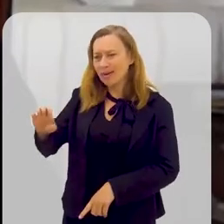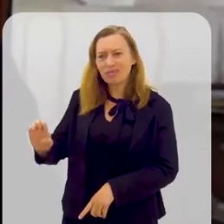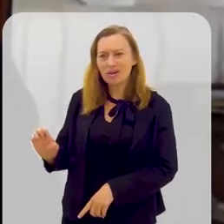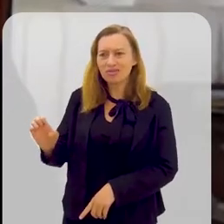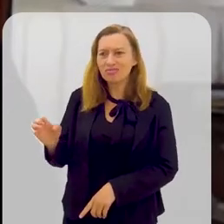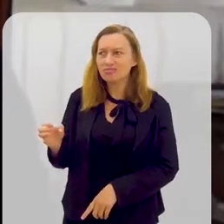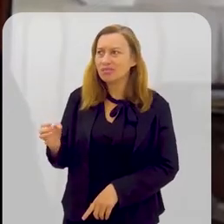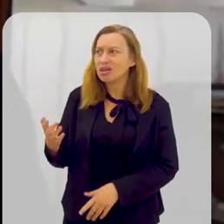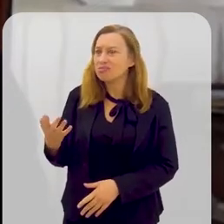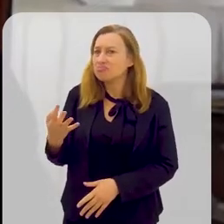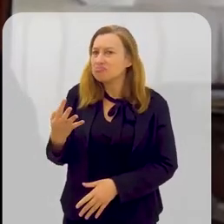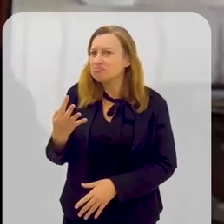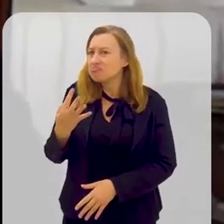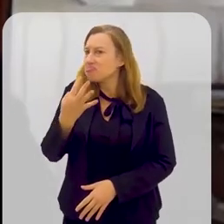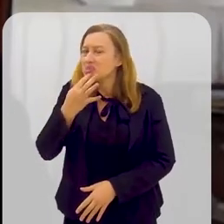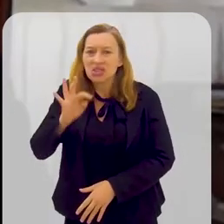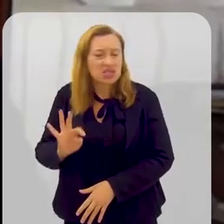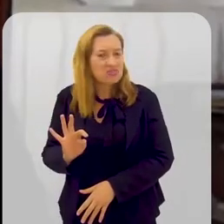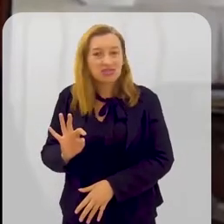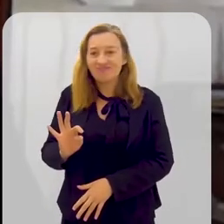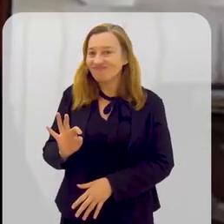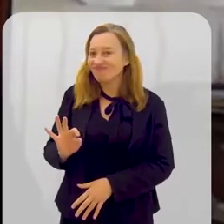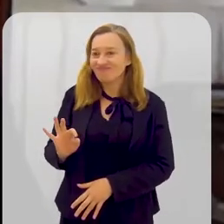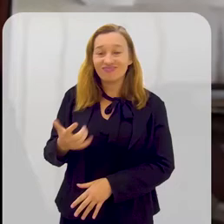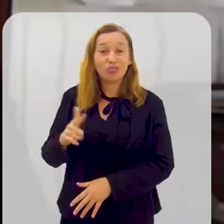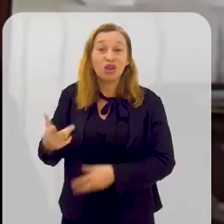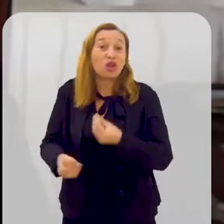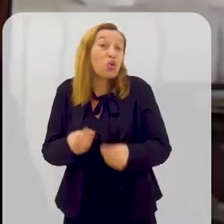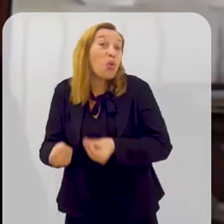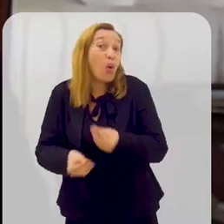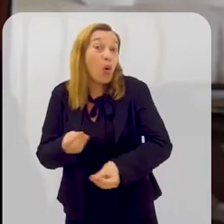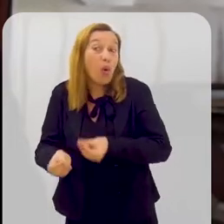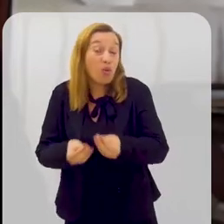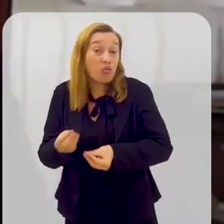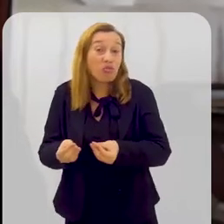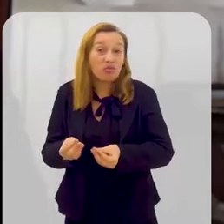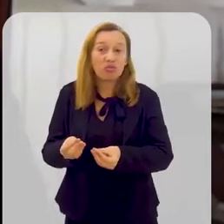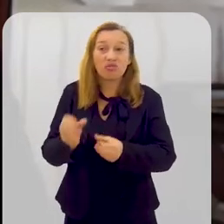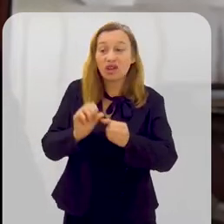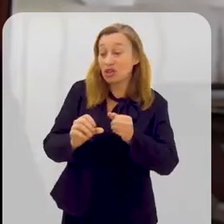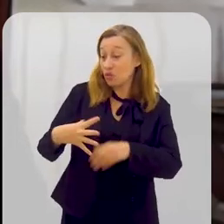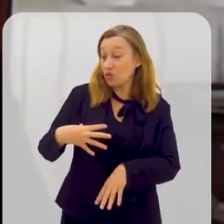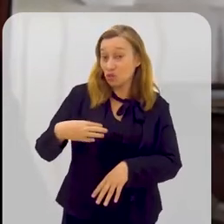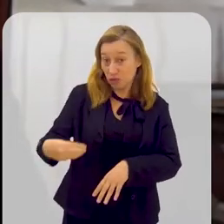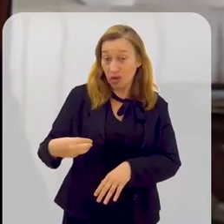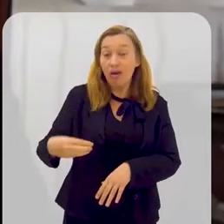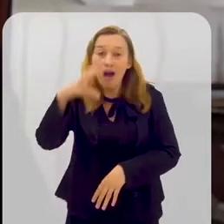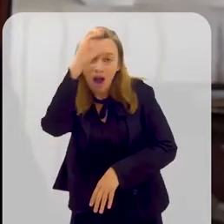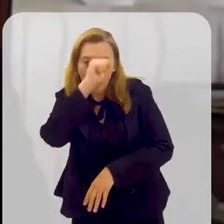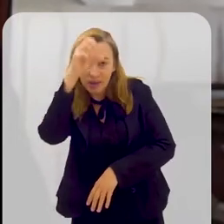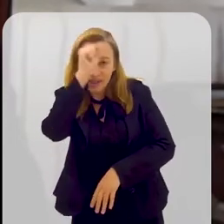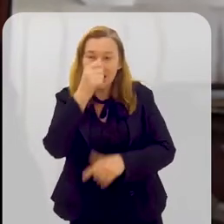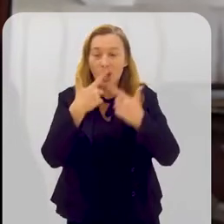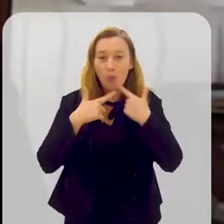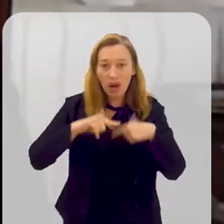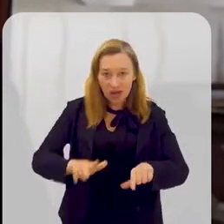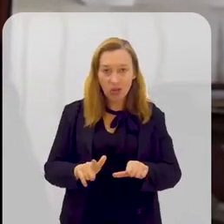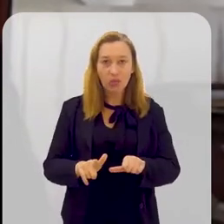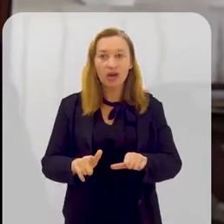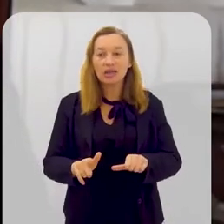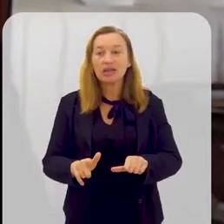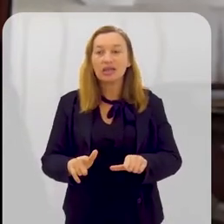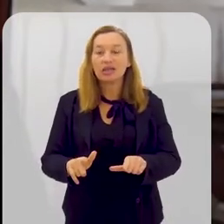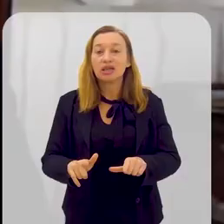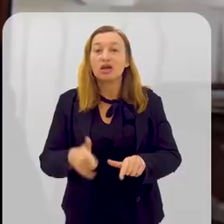os pais não têm muito o conhecimento de como fazer o seu filho aprender